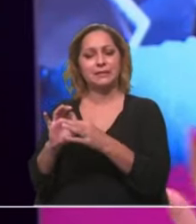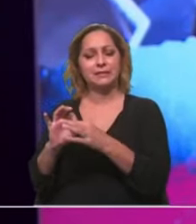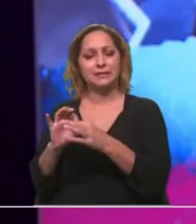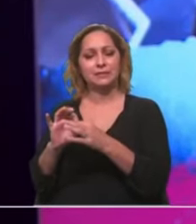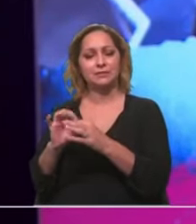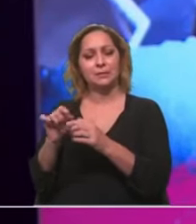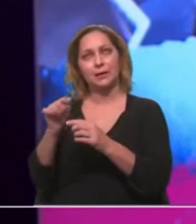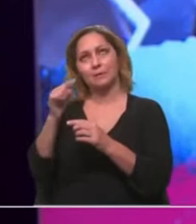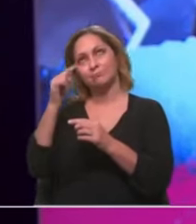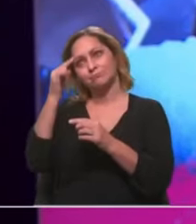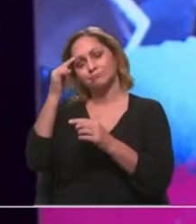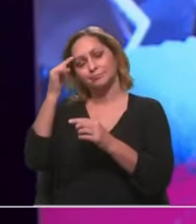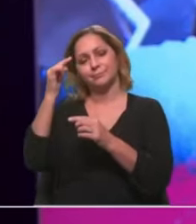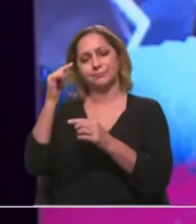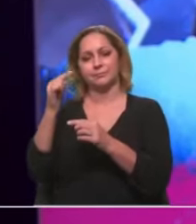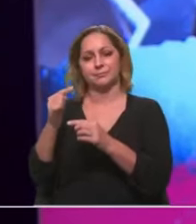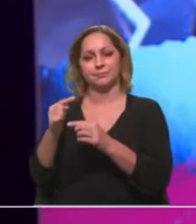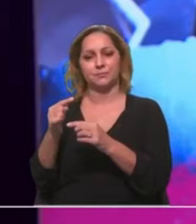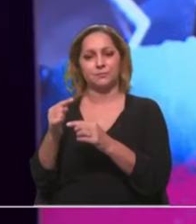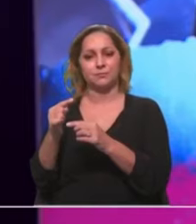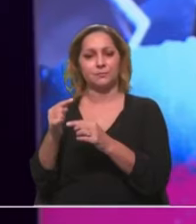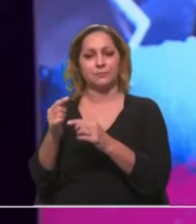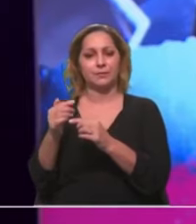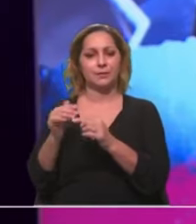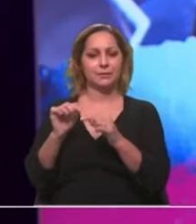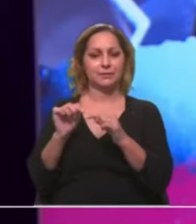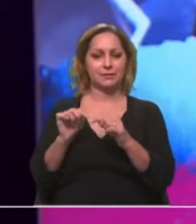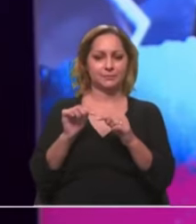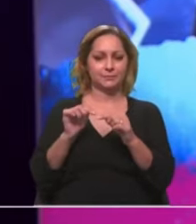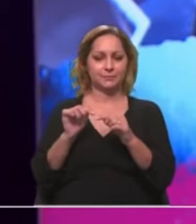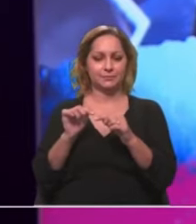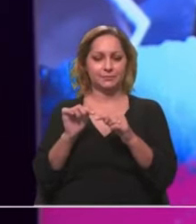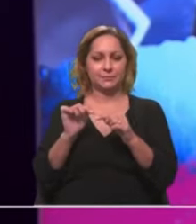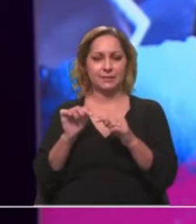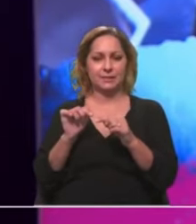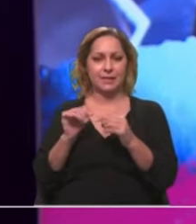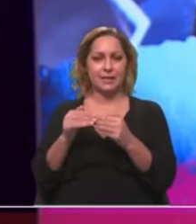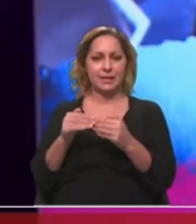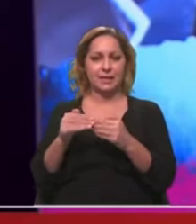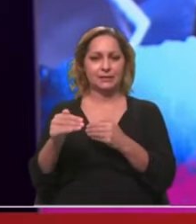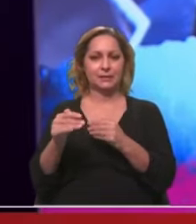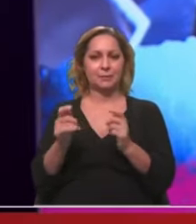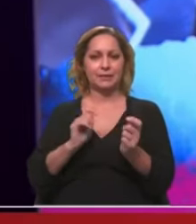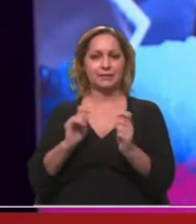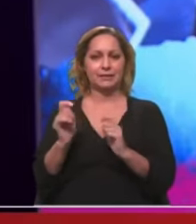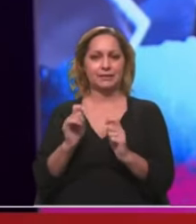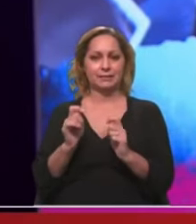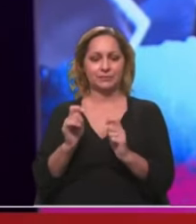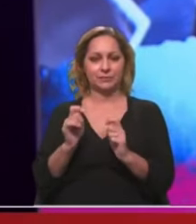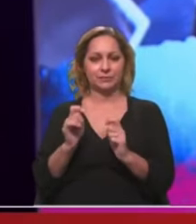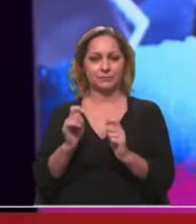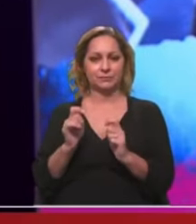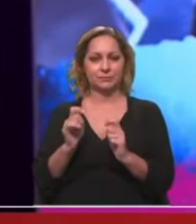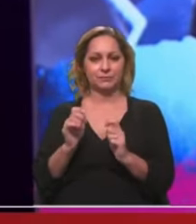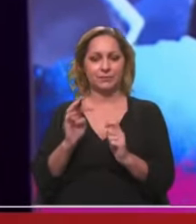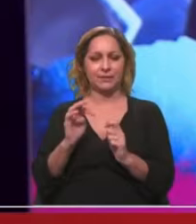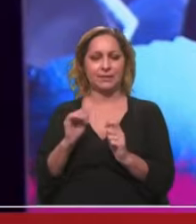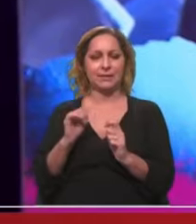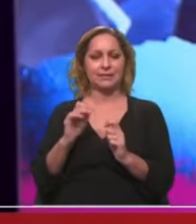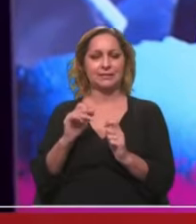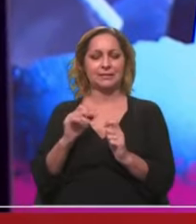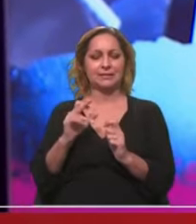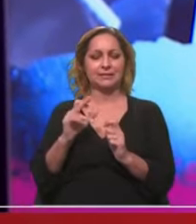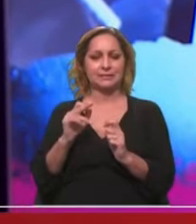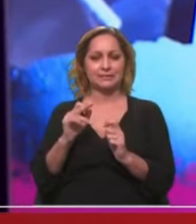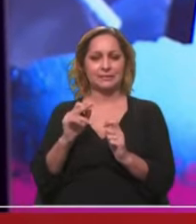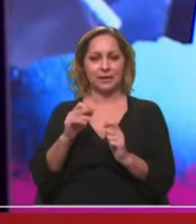perspectiva enquanto futuro e mas em relação a qu portanto este deserto da da entrevista na versão da Sara ou versão da Sara